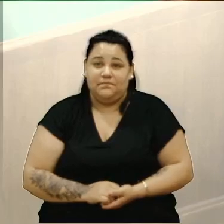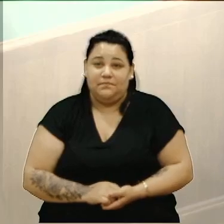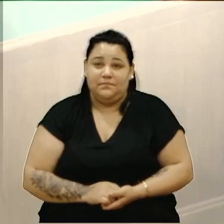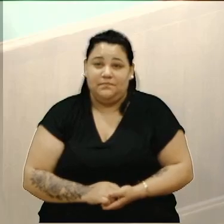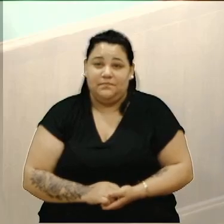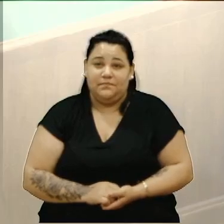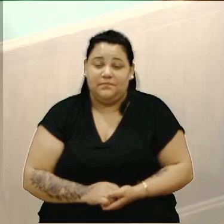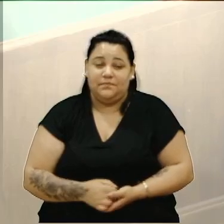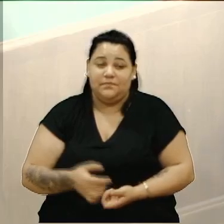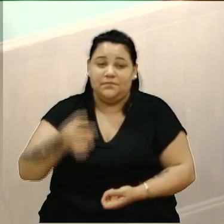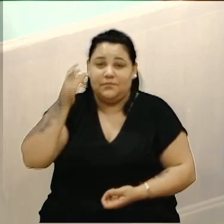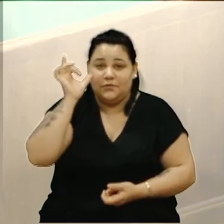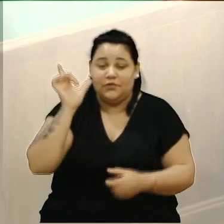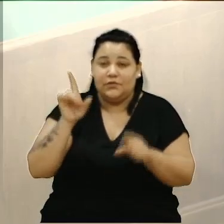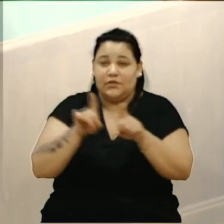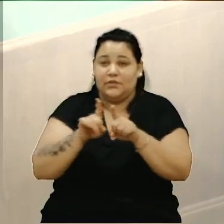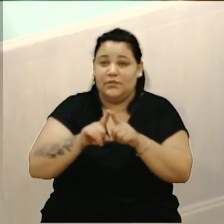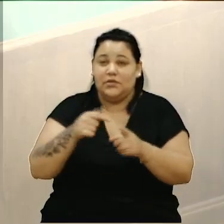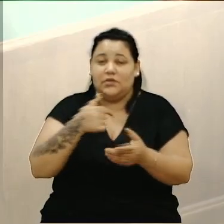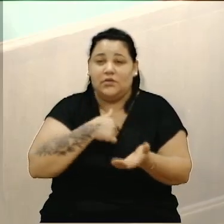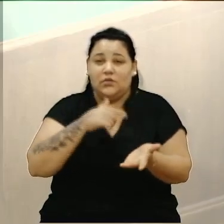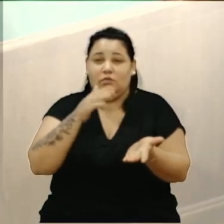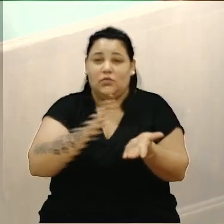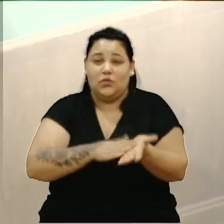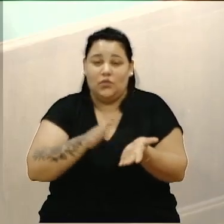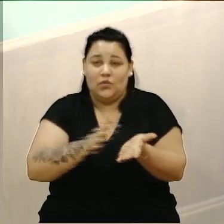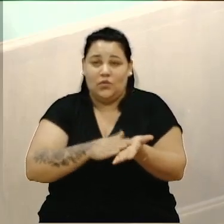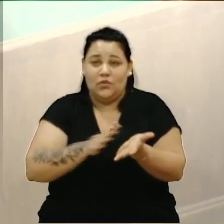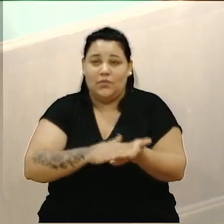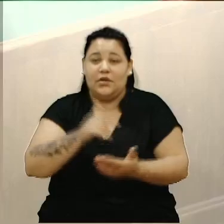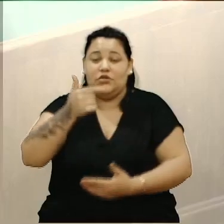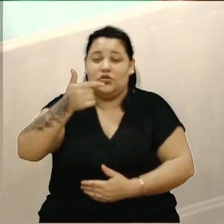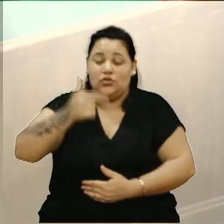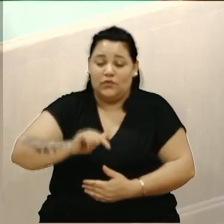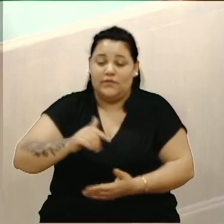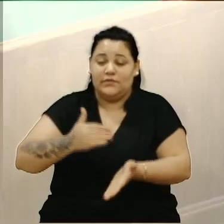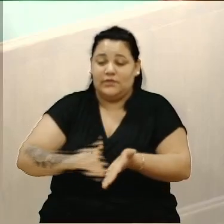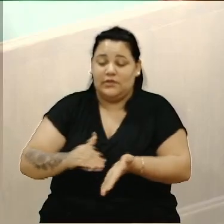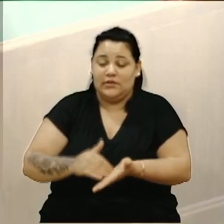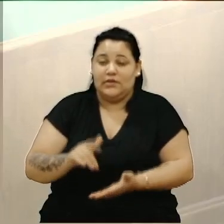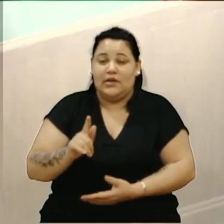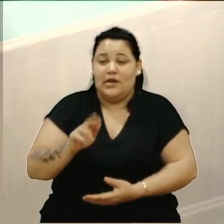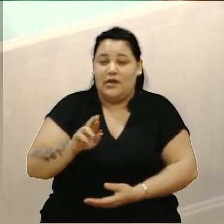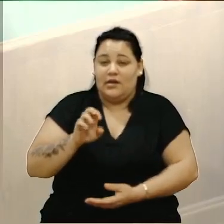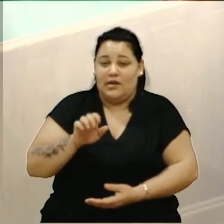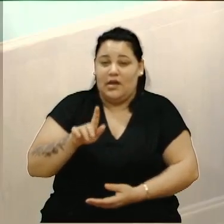E ontem, inclusive, cobrei mais uma vez a secretária Grégora.